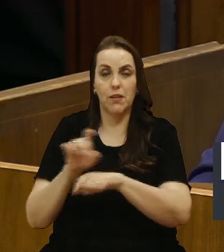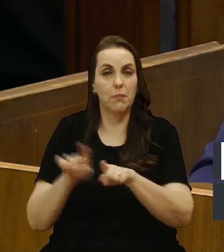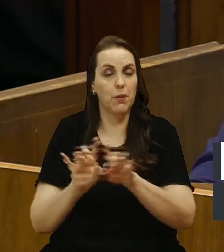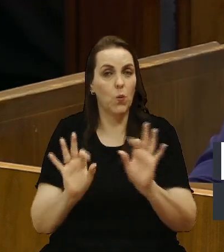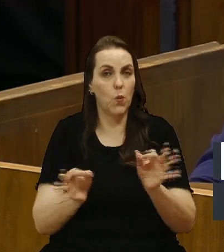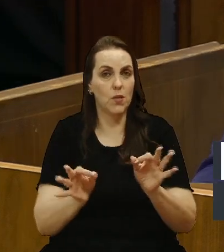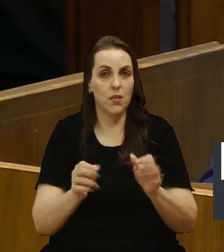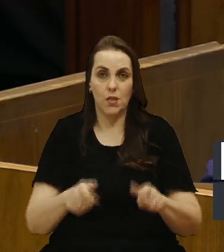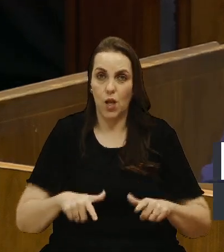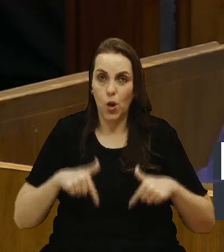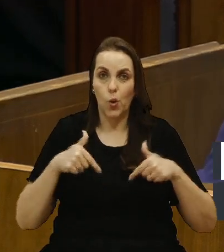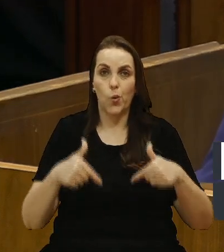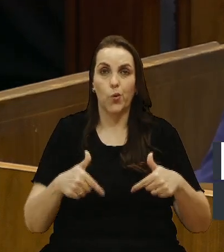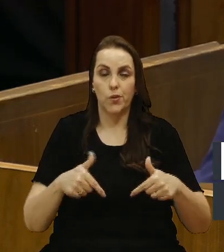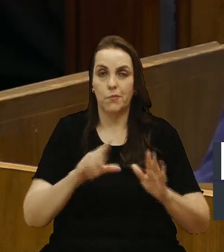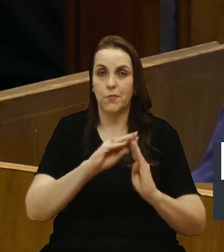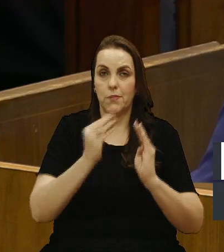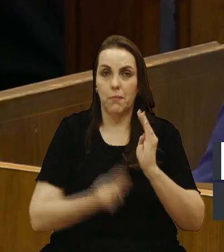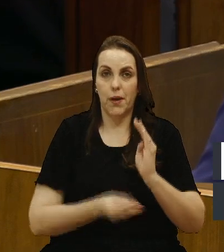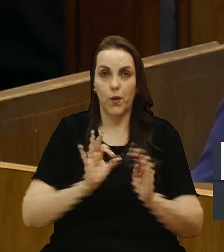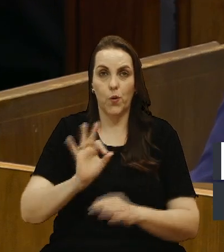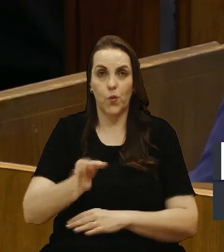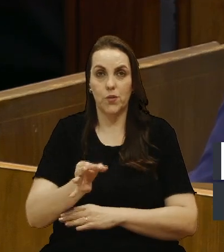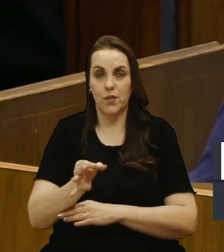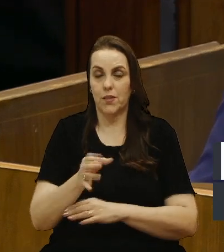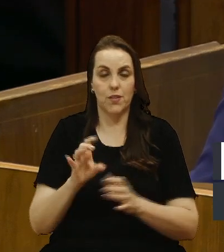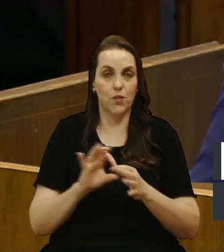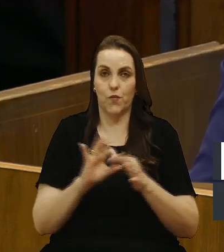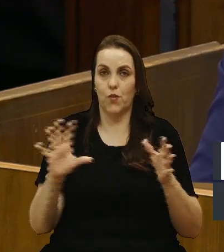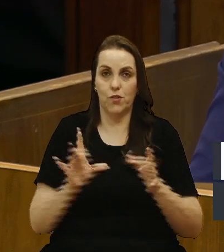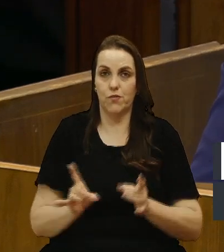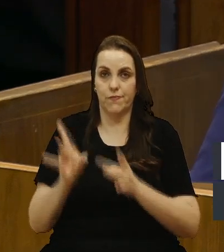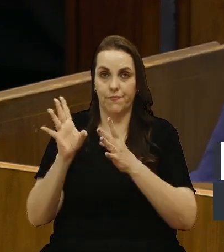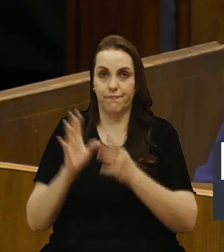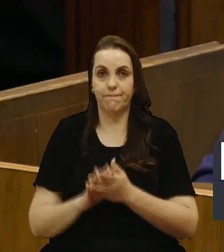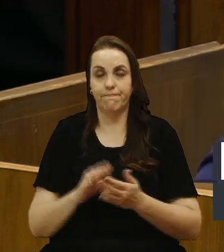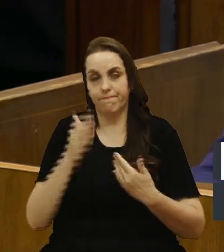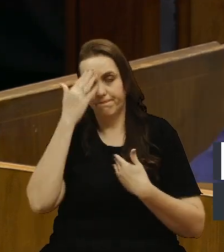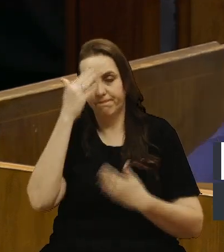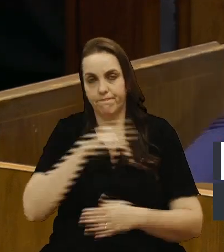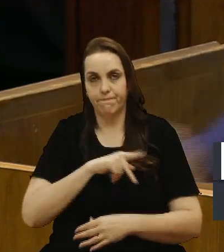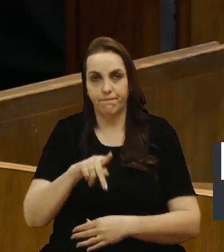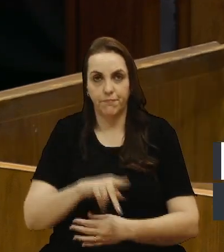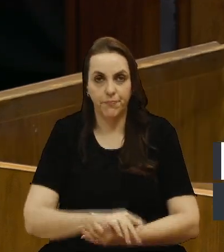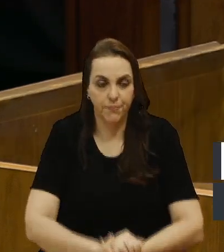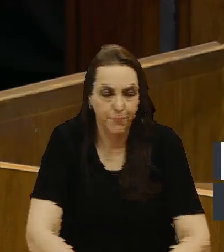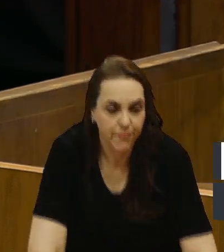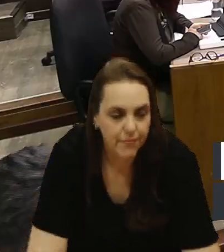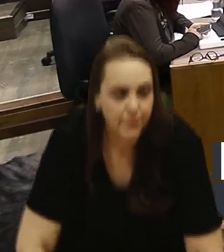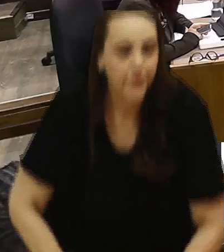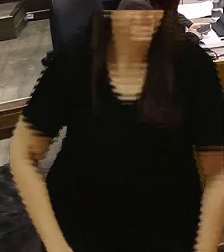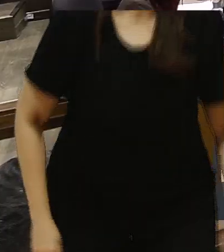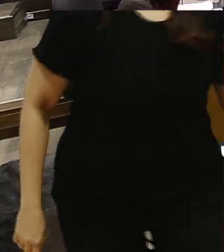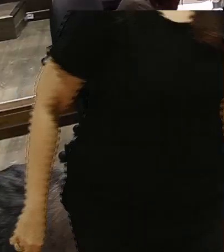estarão lutando pelo SAMAI e com certeza não vão deixar ser privatizado. Era isso, presidente. Muito obrigado. Próximo inscrito.